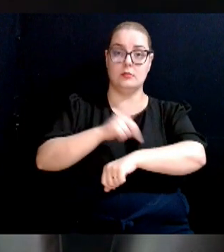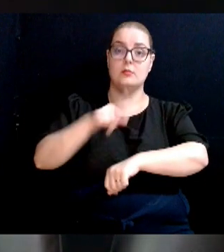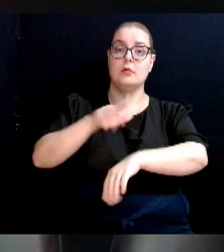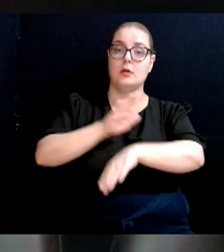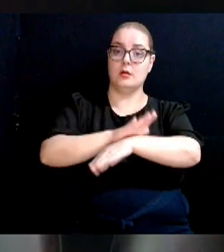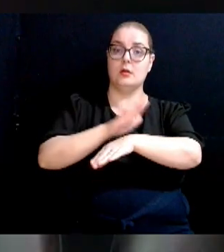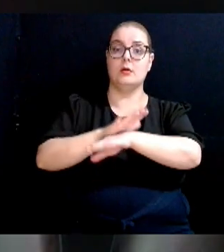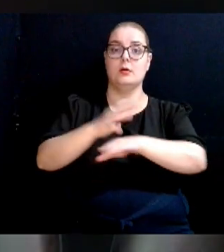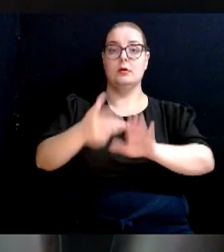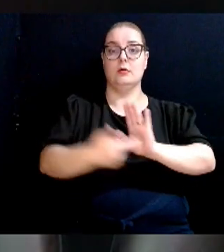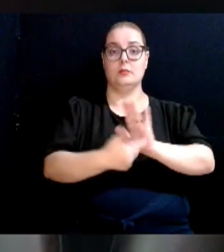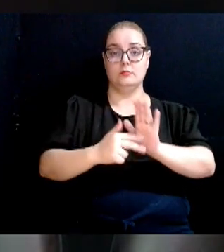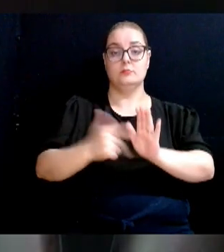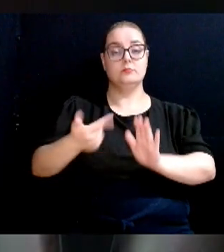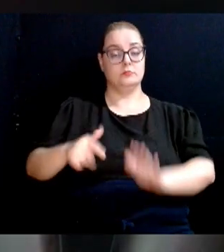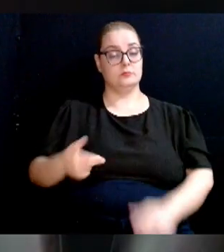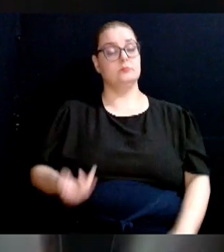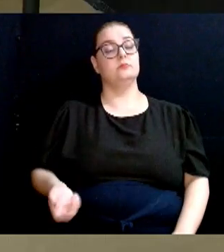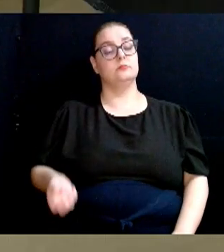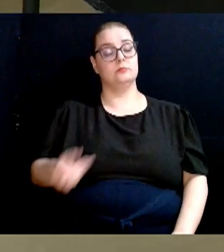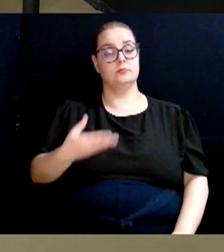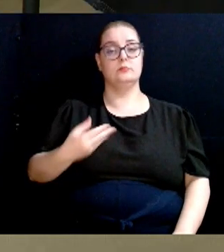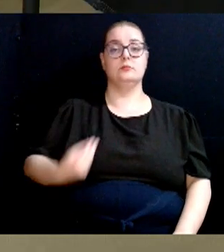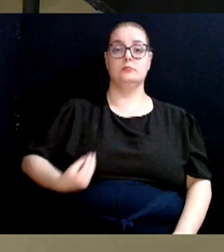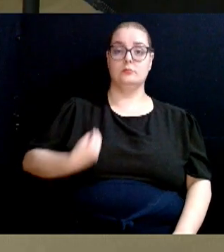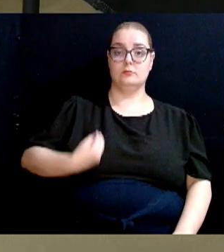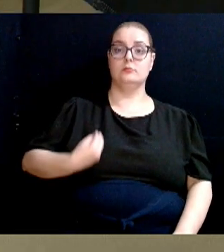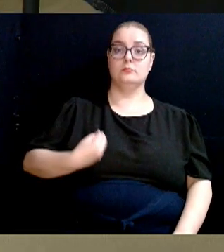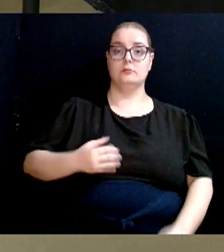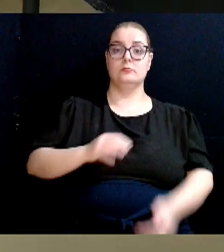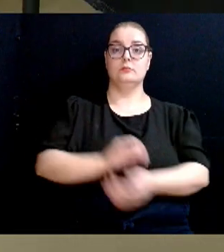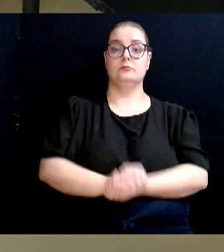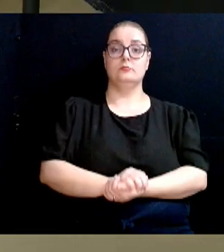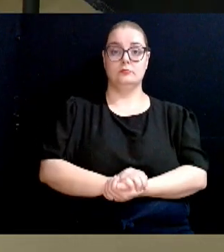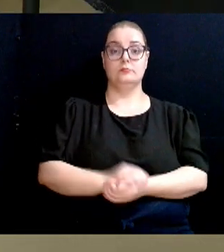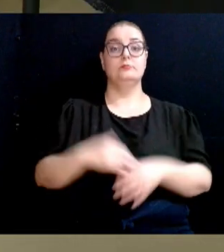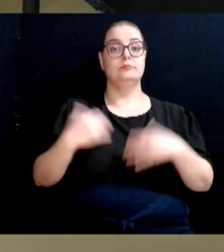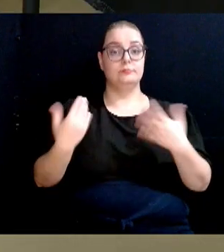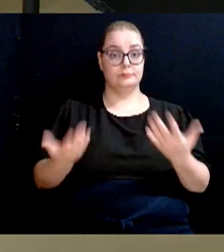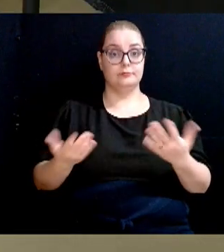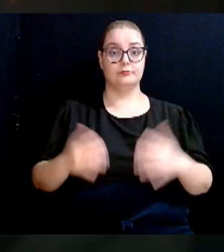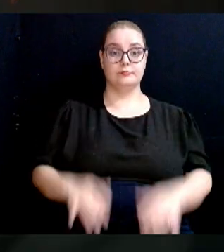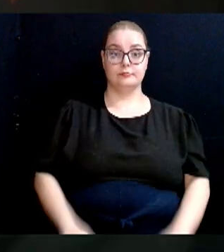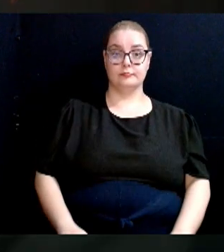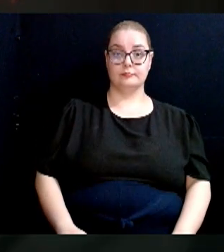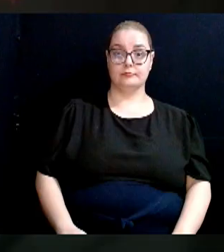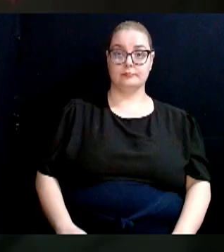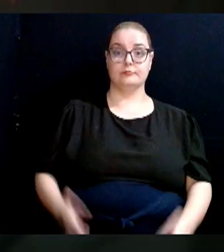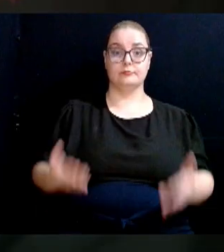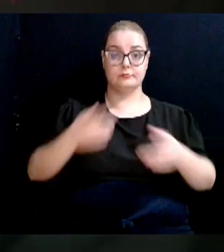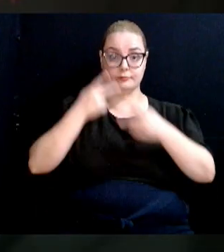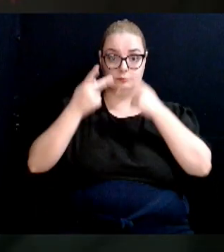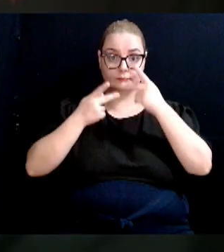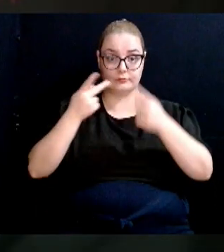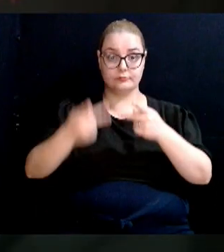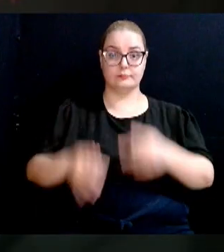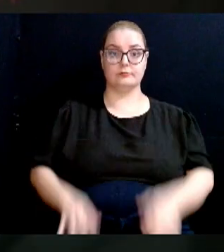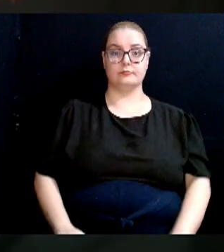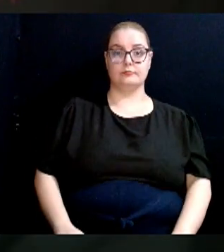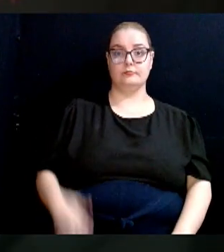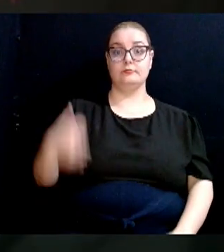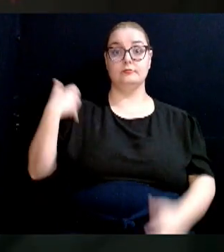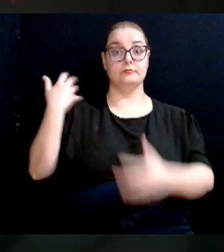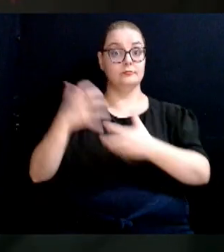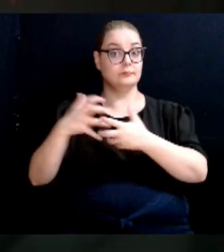dar sentido novo à vida. Muito bem, olha só, né, gente, nós hoje falando sobre